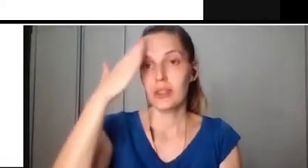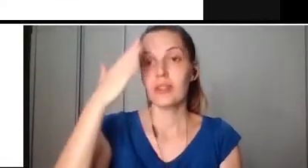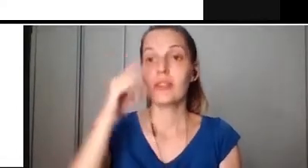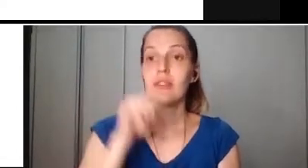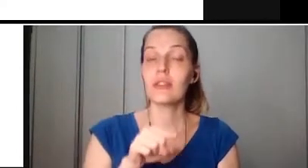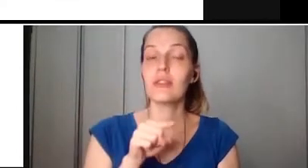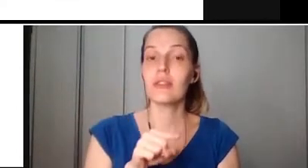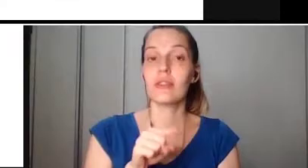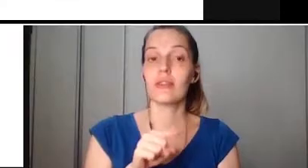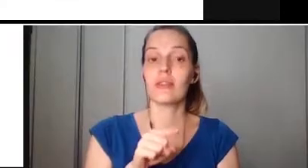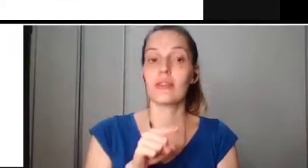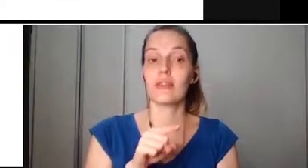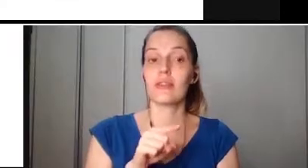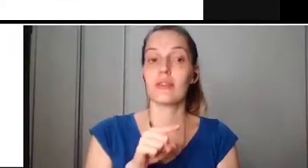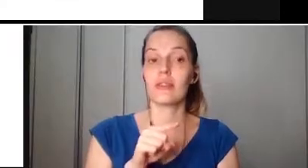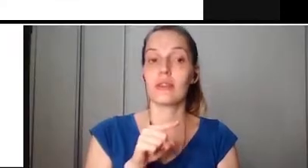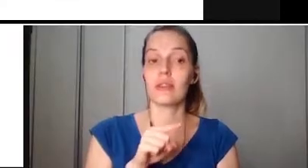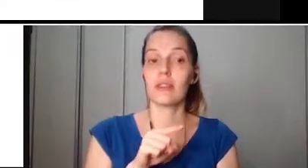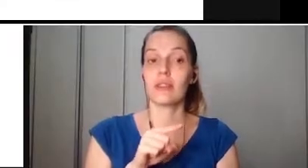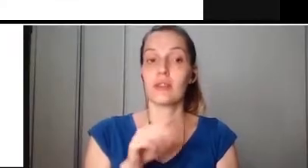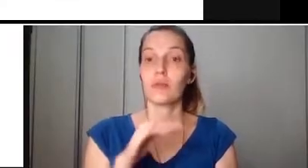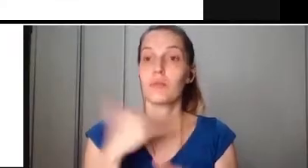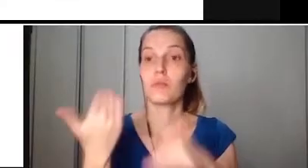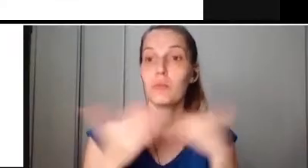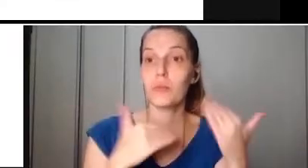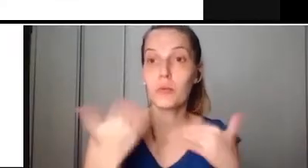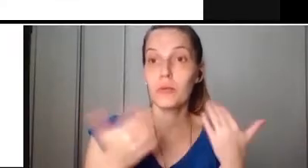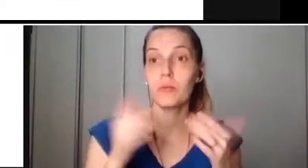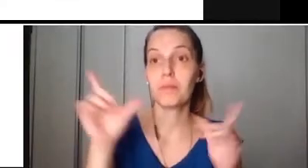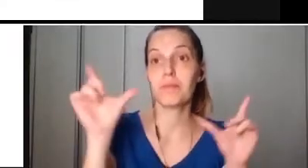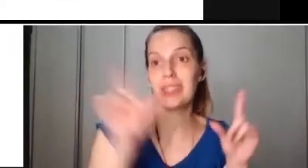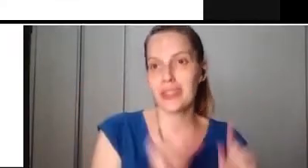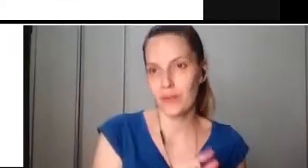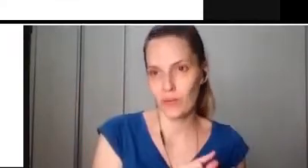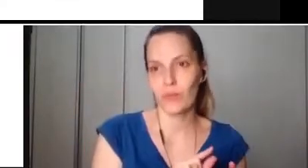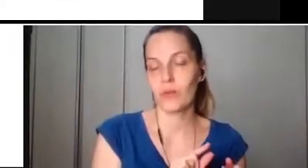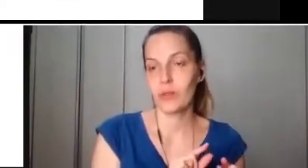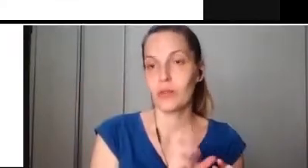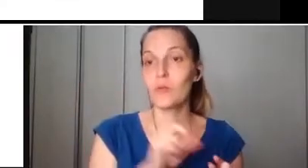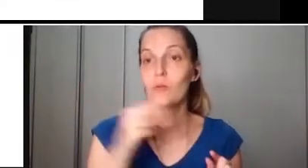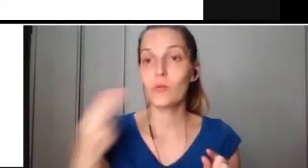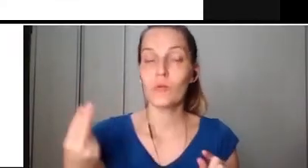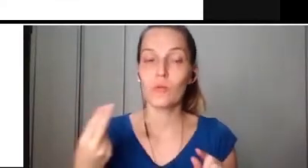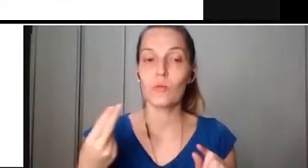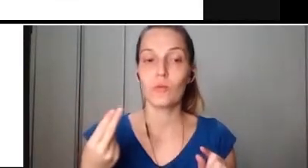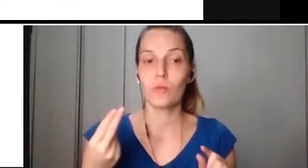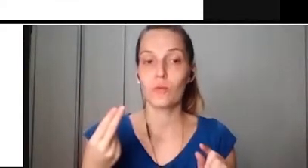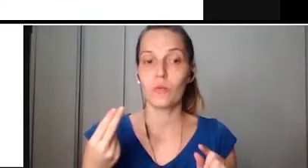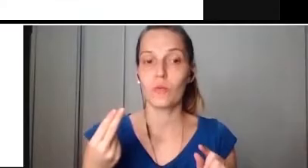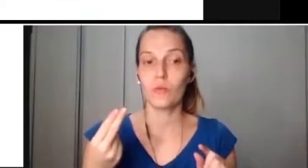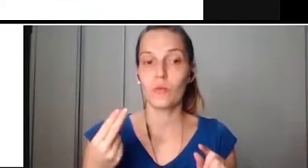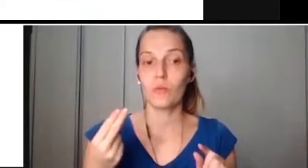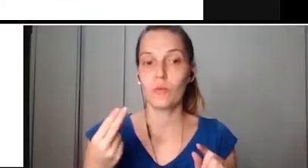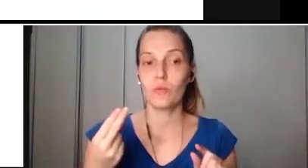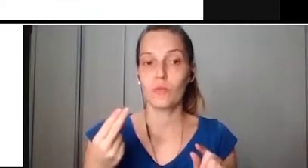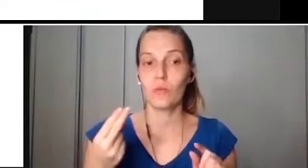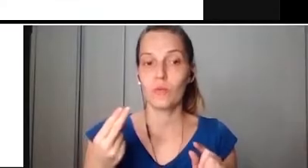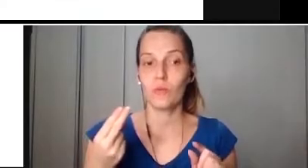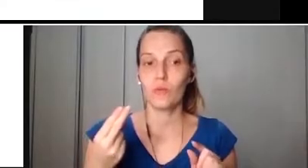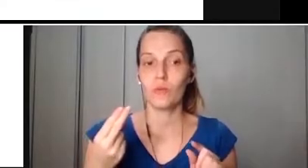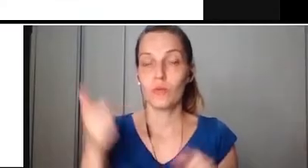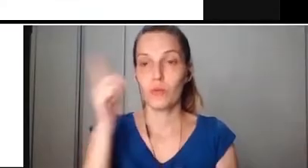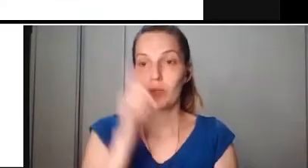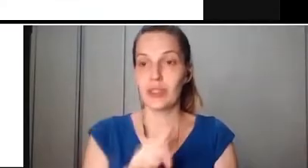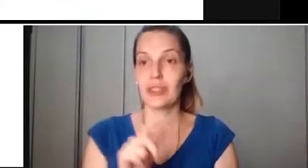uma morbidade, mortalidade aceitáveis, níveis aceitáveis, ou até para atingir a imunidade de rebanho,